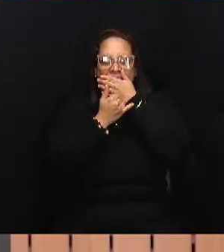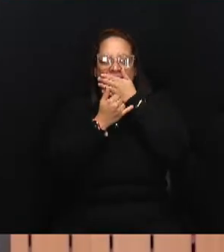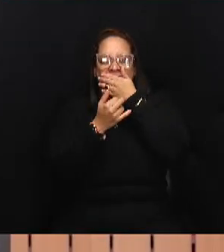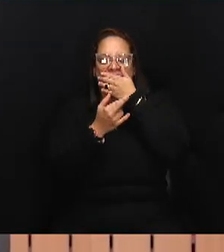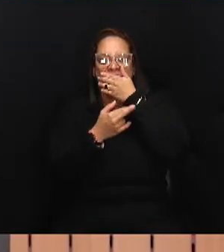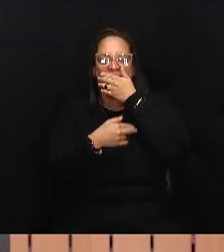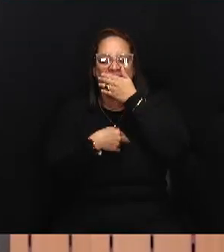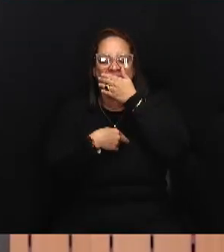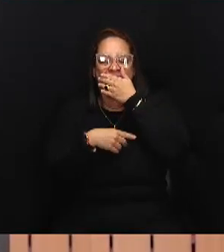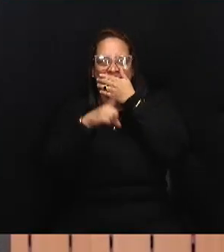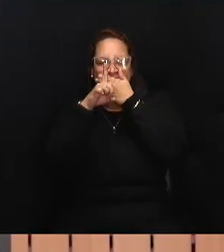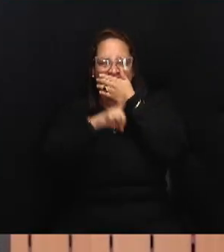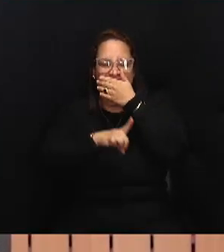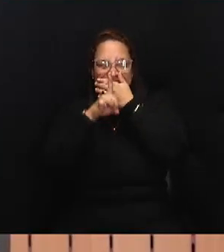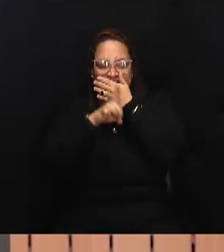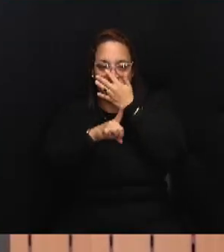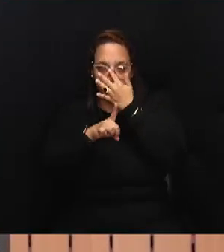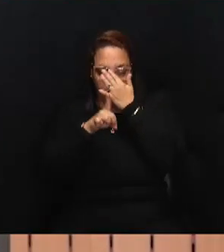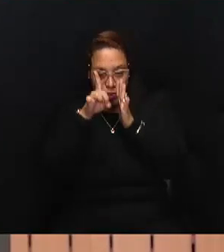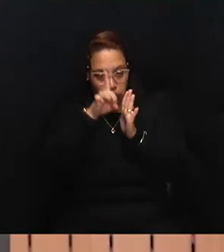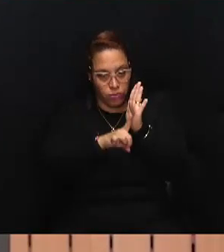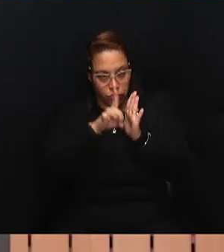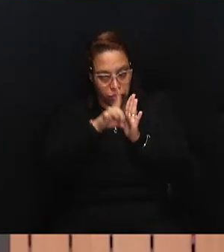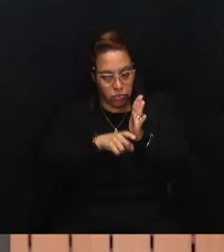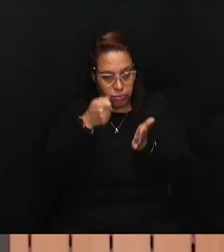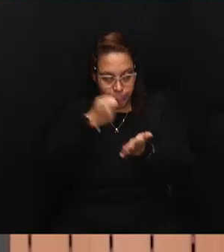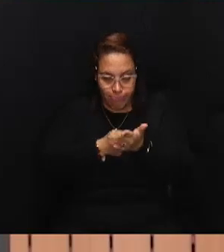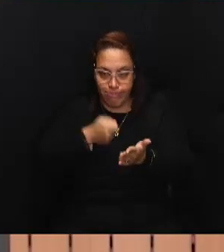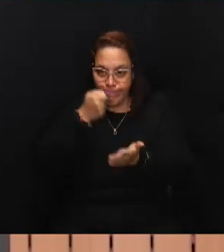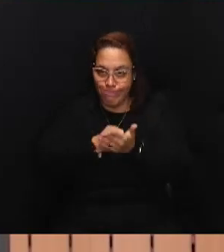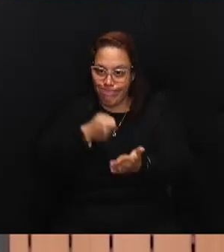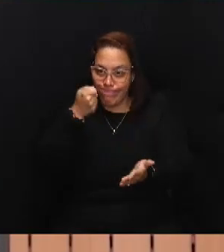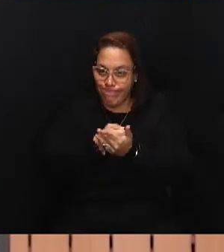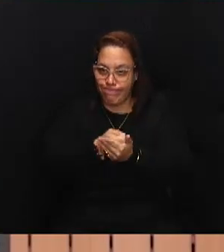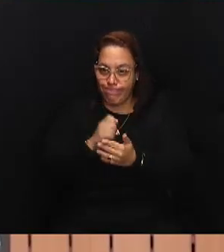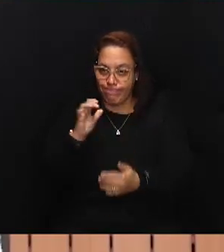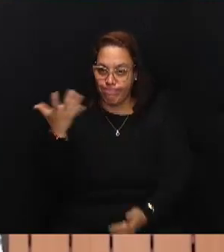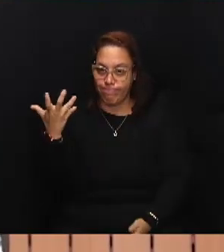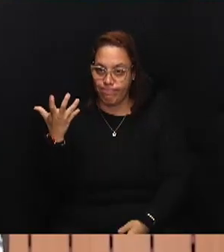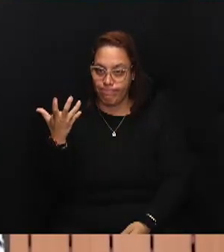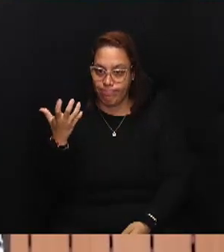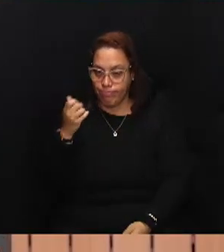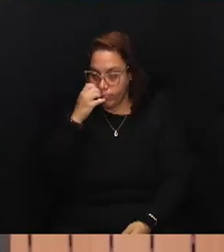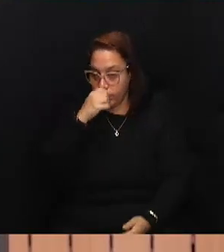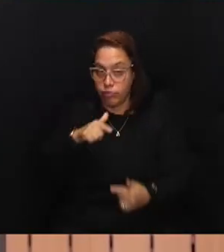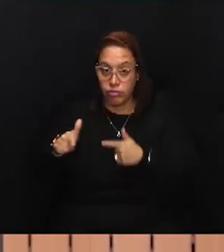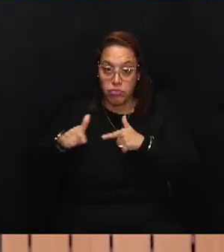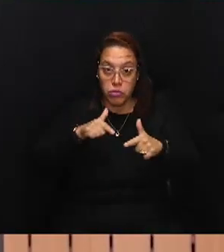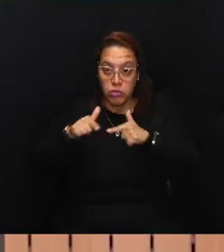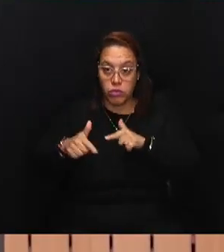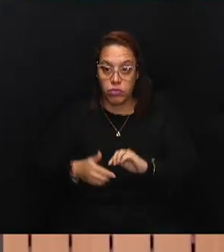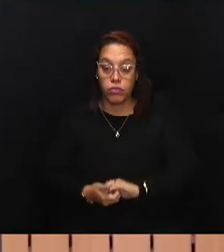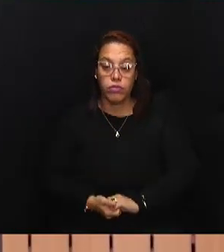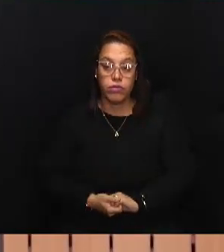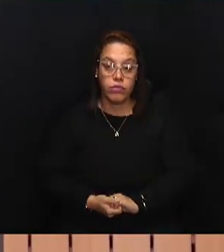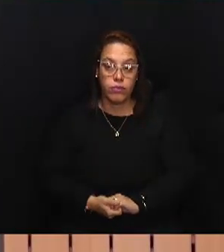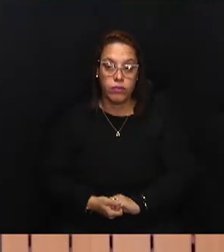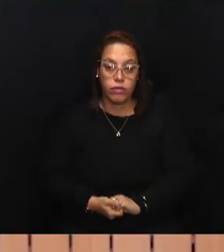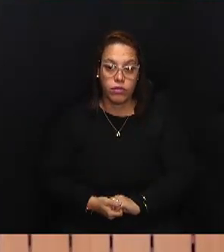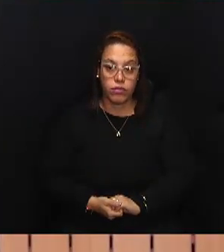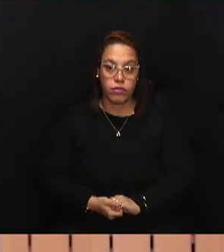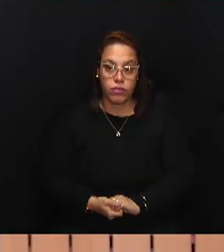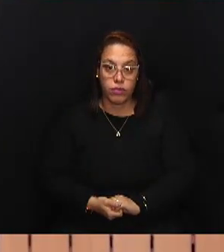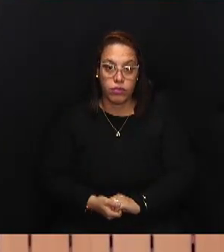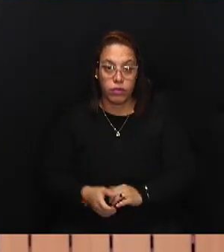pegando os seus direitos e fazendo efetividade dele, né? Nós temos trabalhado muito com isso.